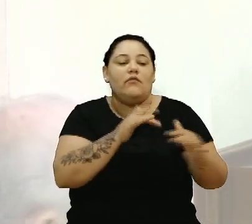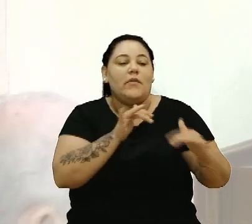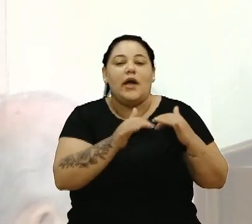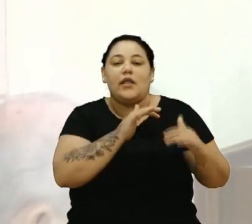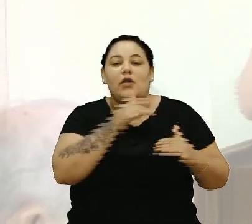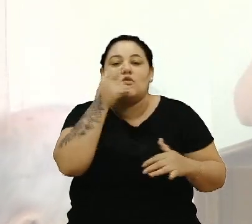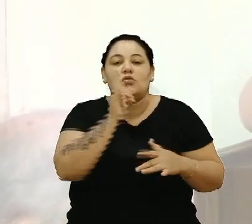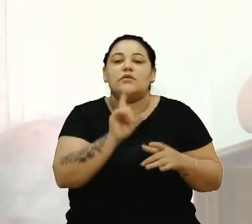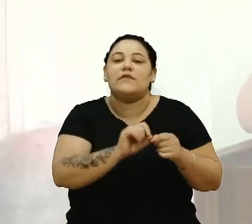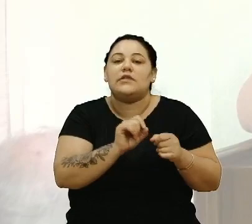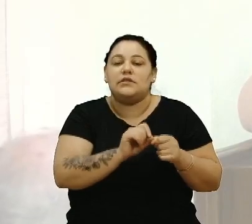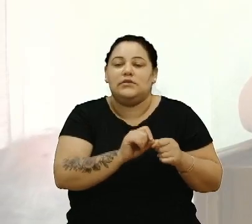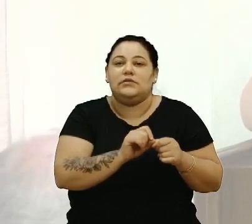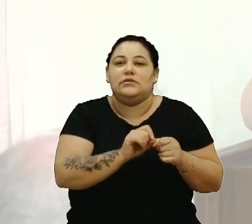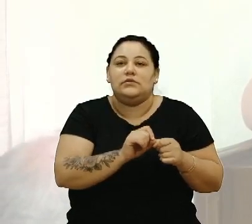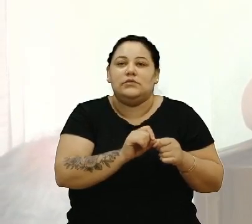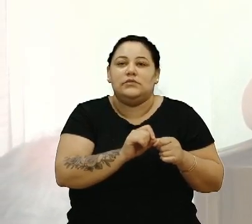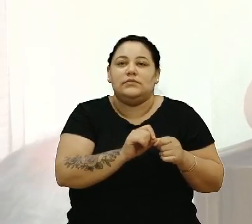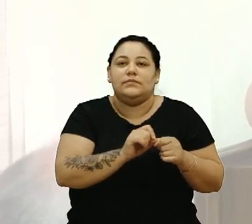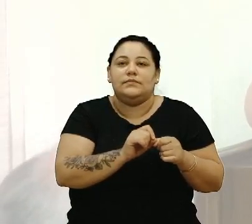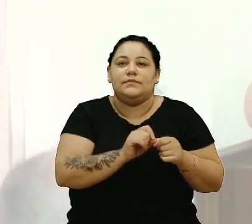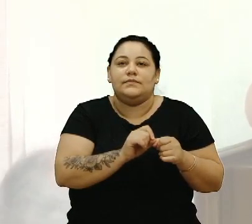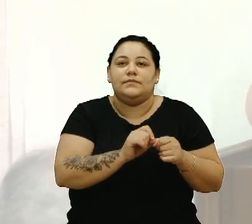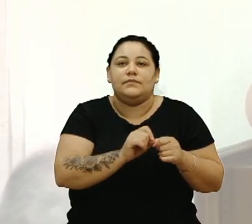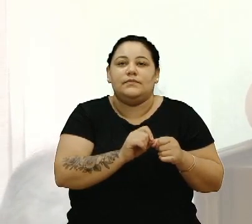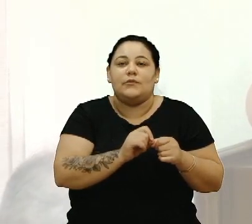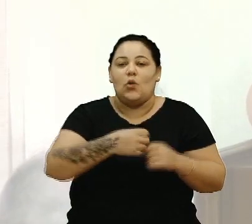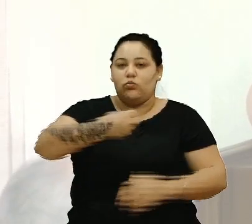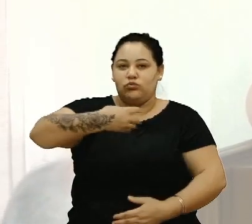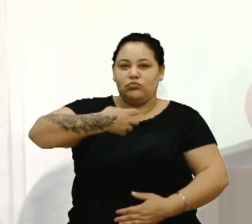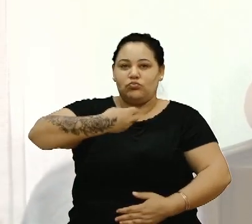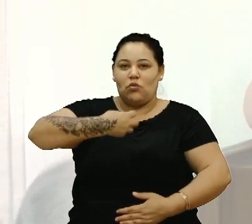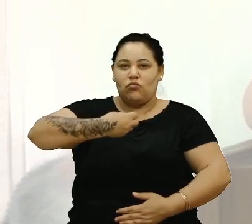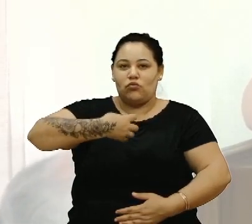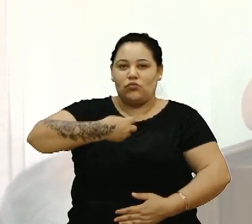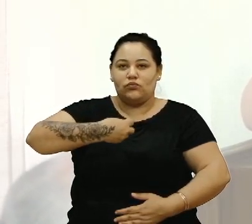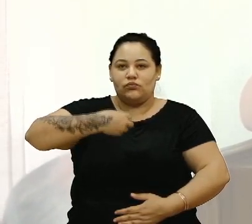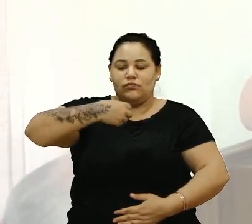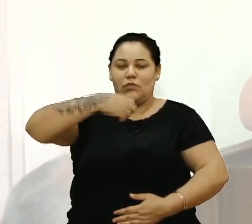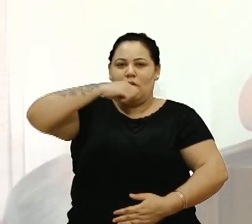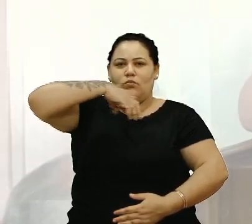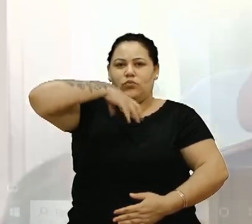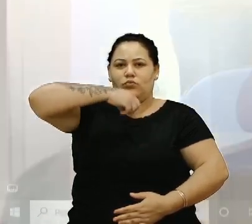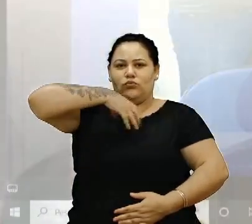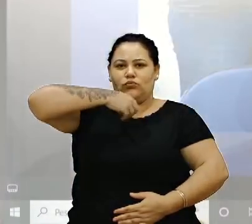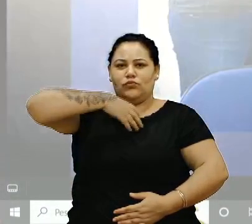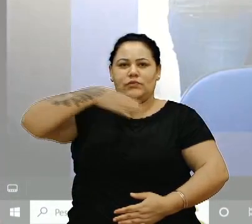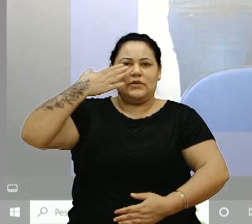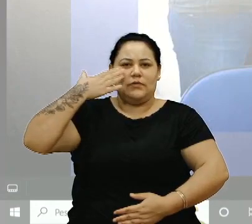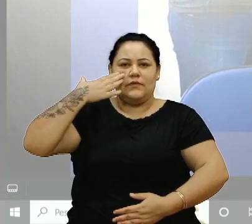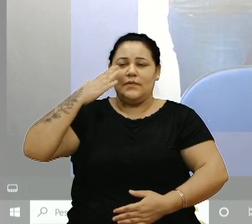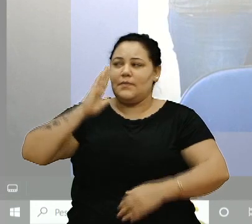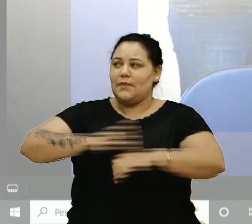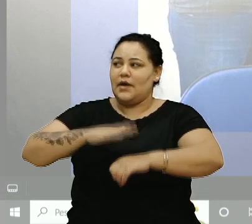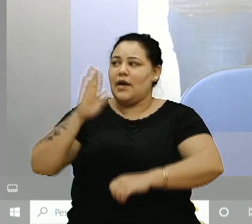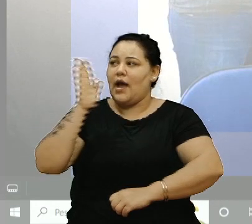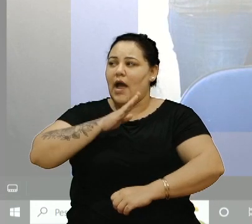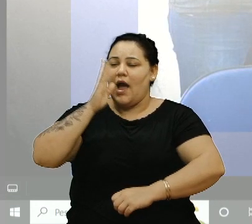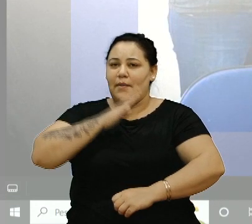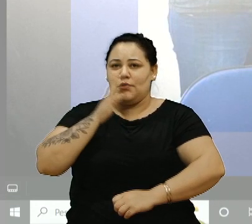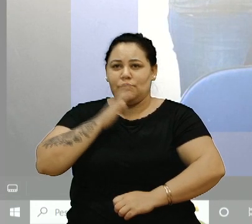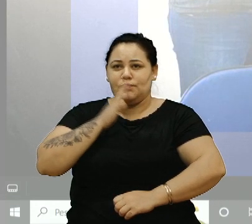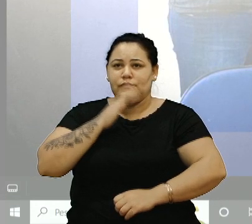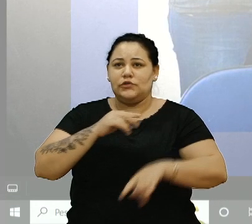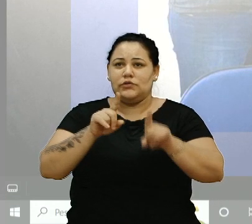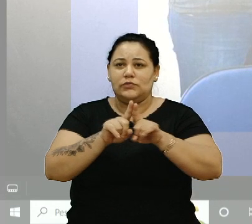conseguir fazer os exames de ressonância. Essa nova máquina, ela vai conseguir acelerar o número de exames a serem realizados